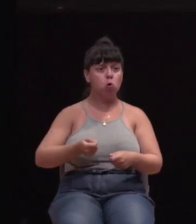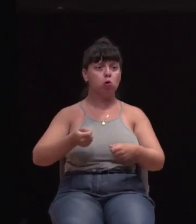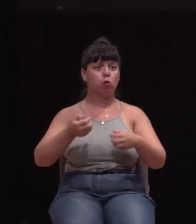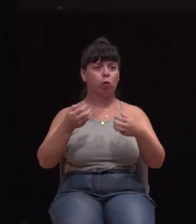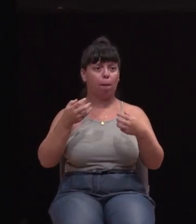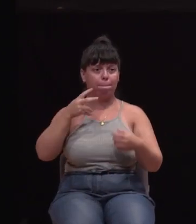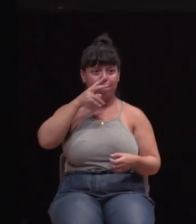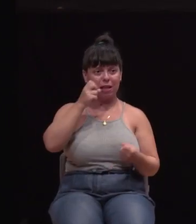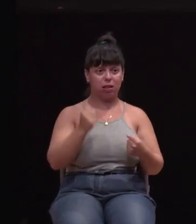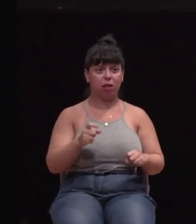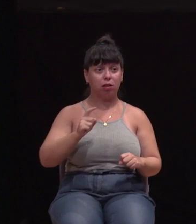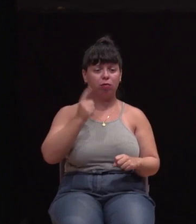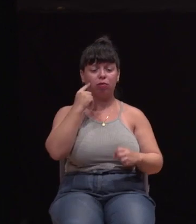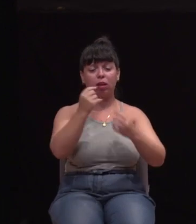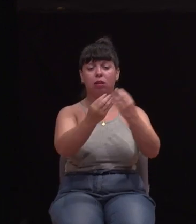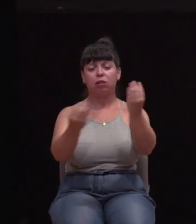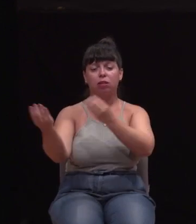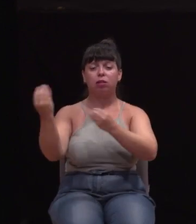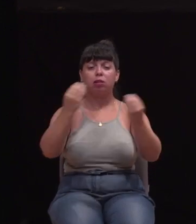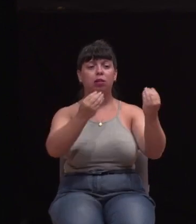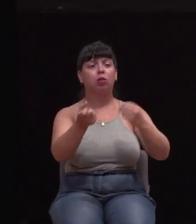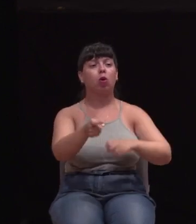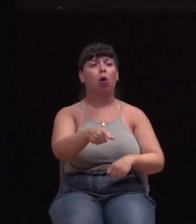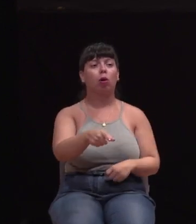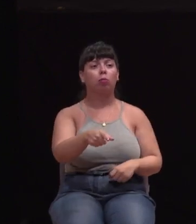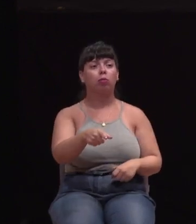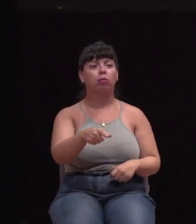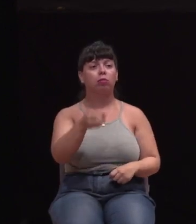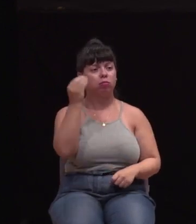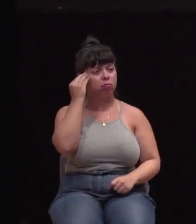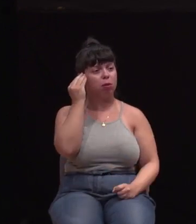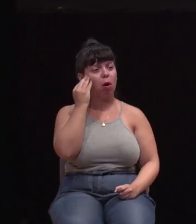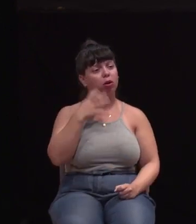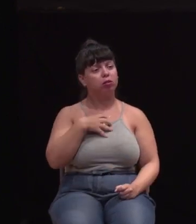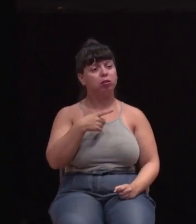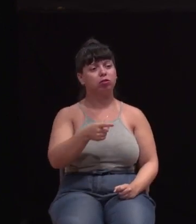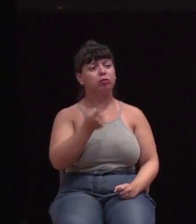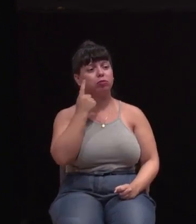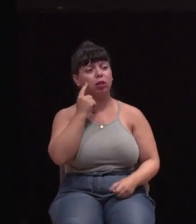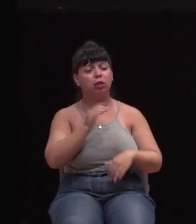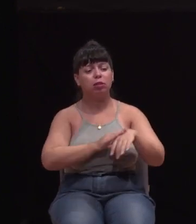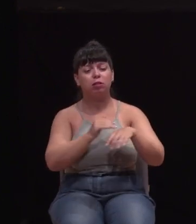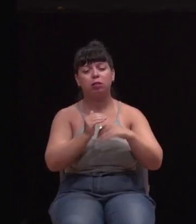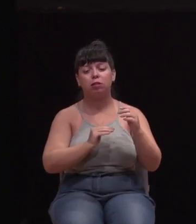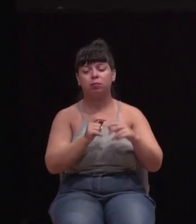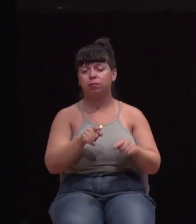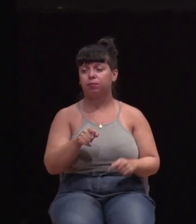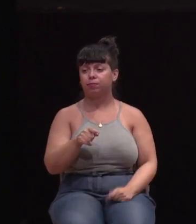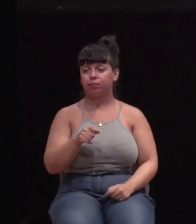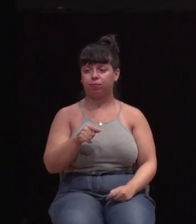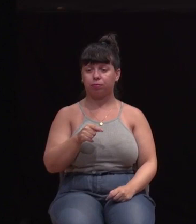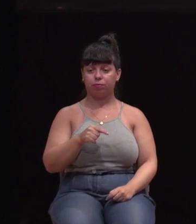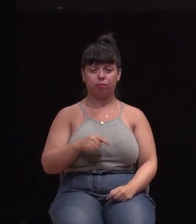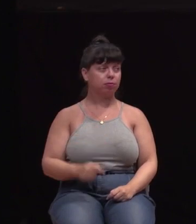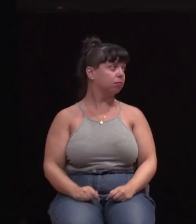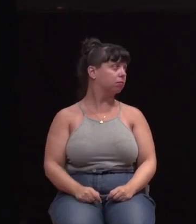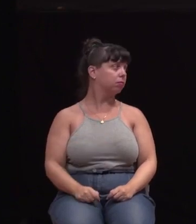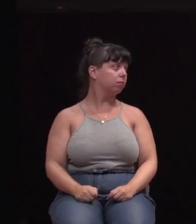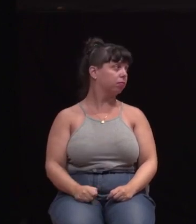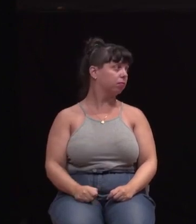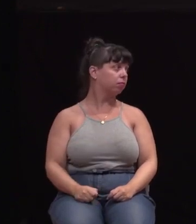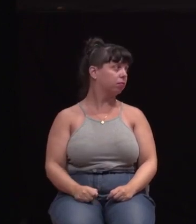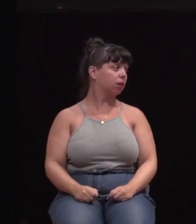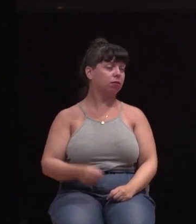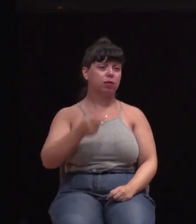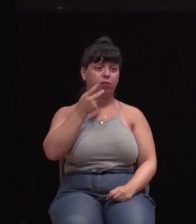falando e tenta entender as dinâmicas de gênero ali e puxar isso. Memória funciona muito nesse sentido. Sobre a invisibilidade que você trouxe assim